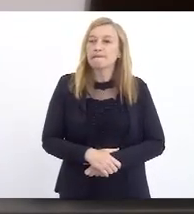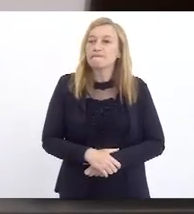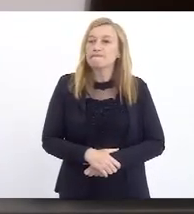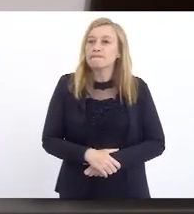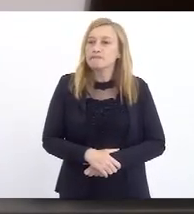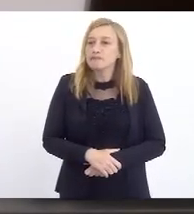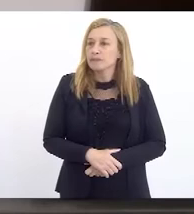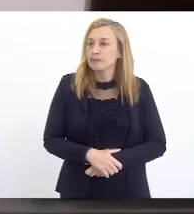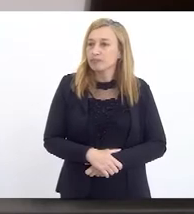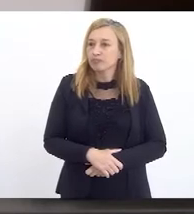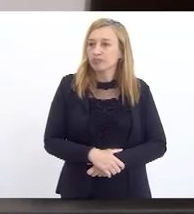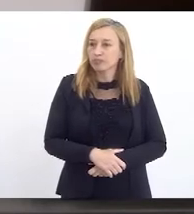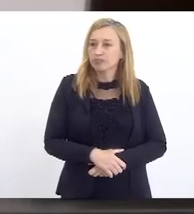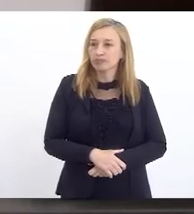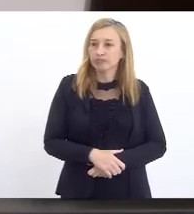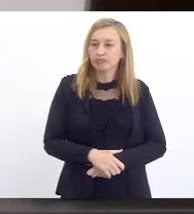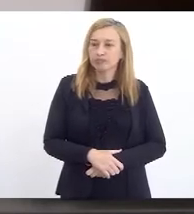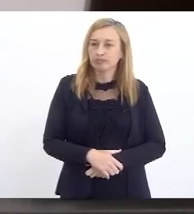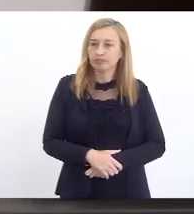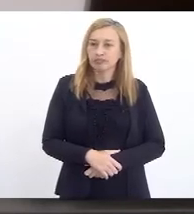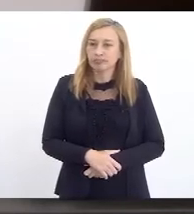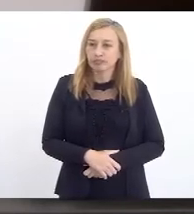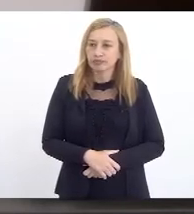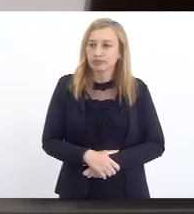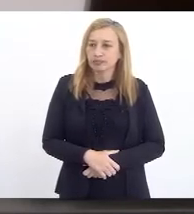sua entrega 3